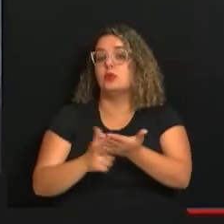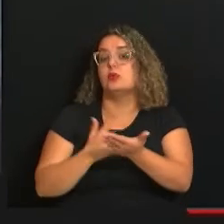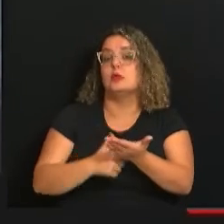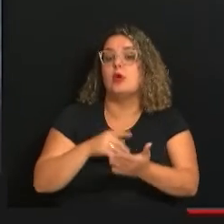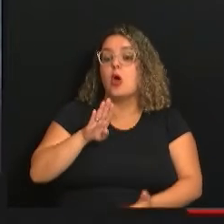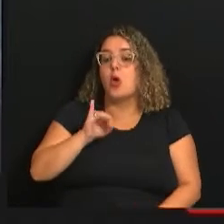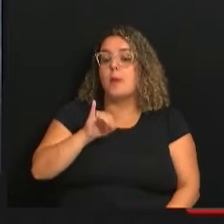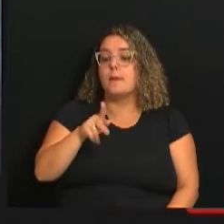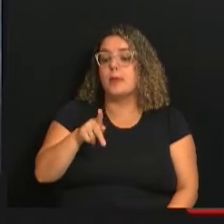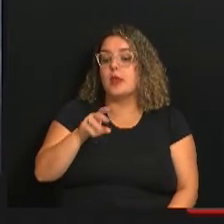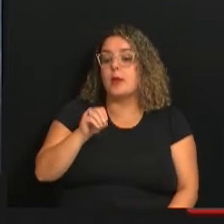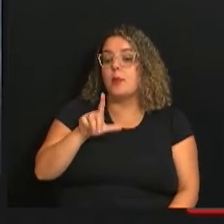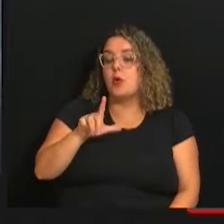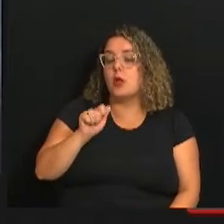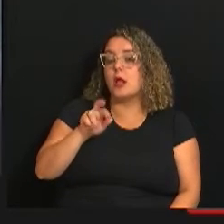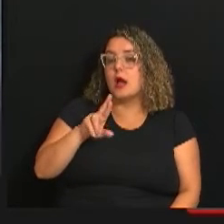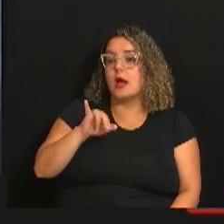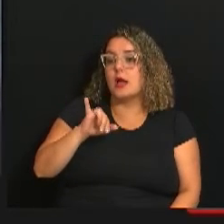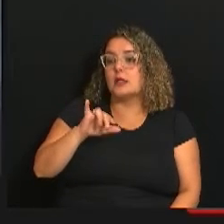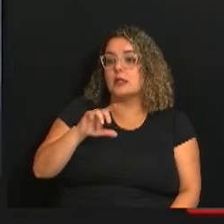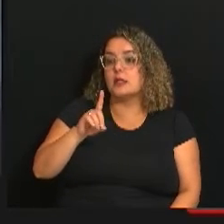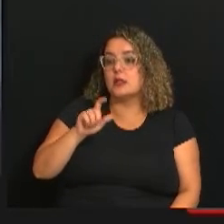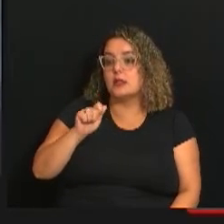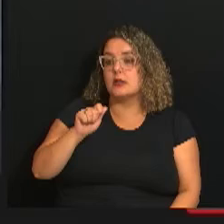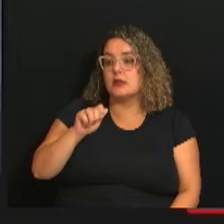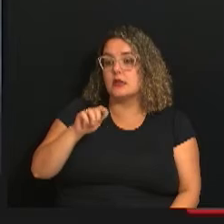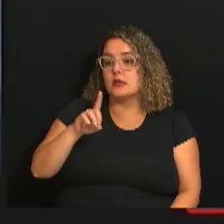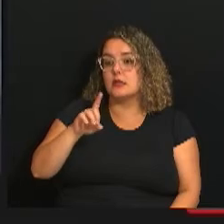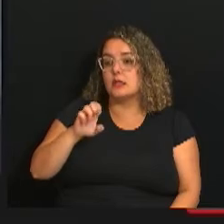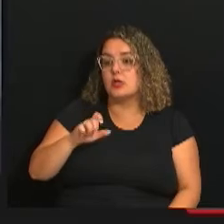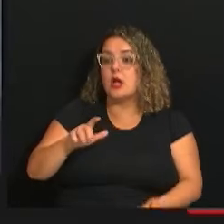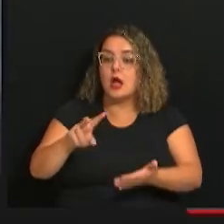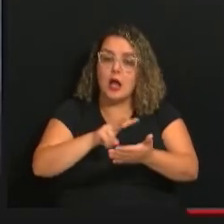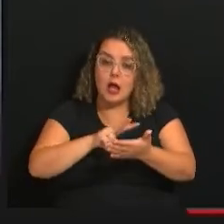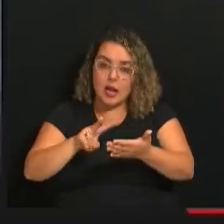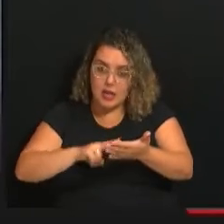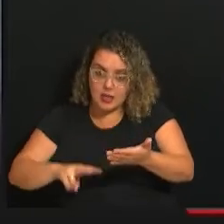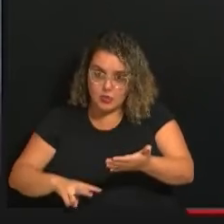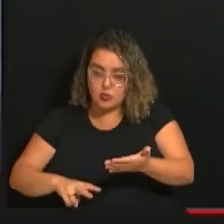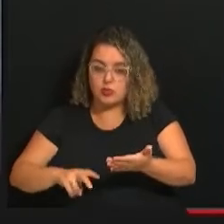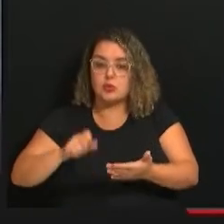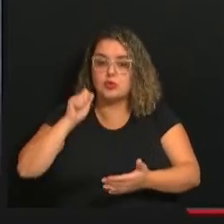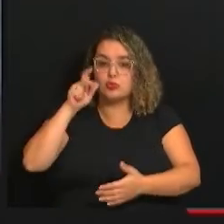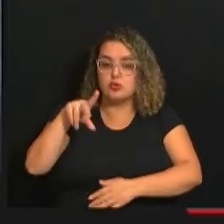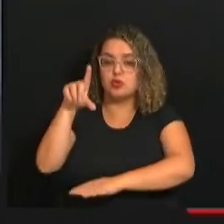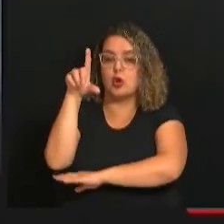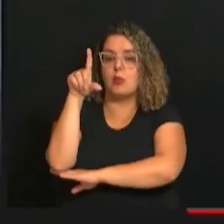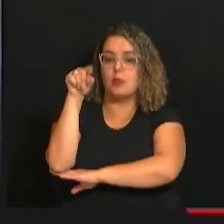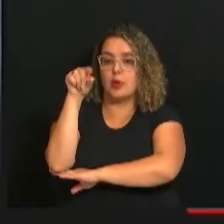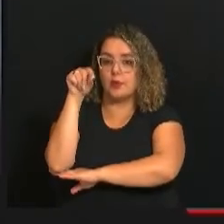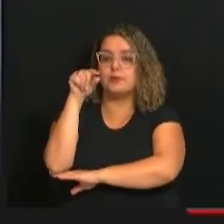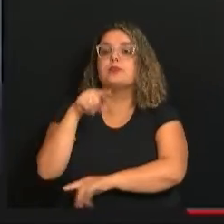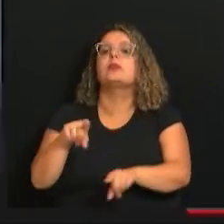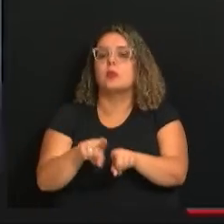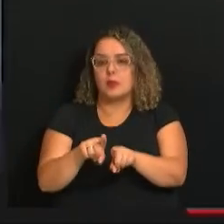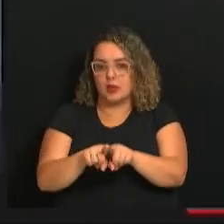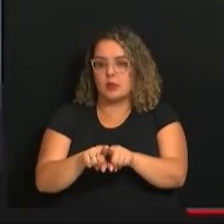e a maioria leu de uma assentada só o livro, porque ficou realmente instigante, capítulo a